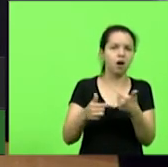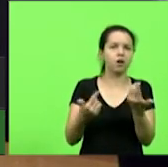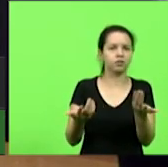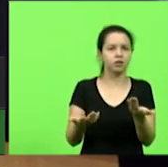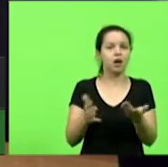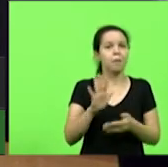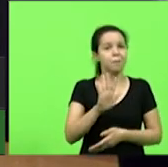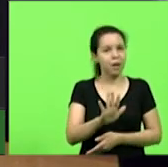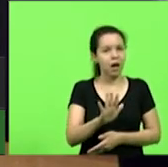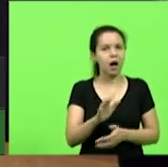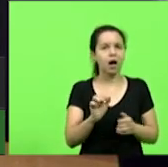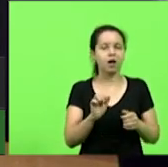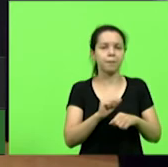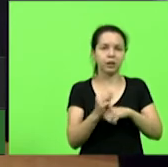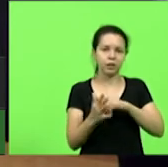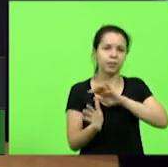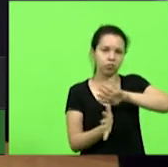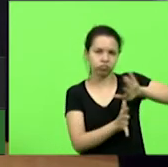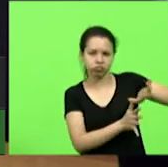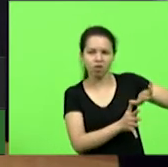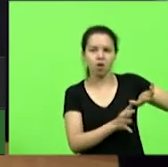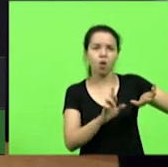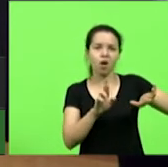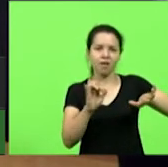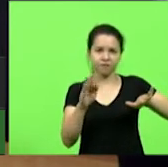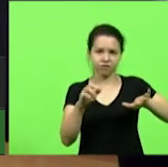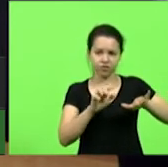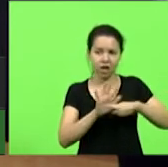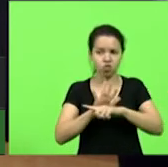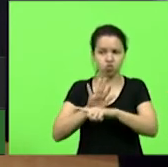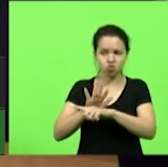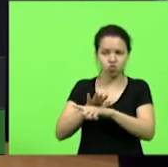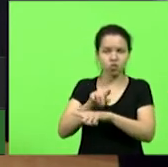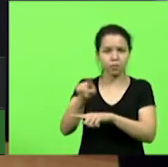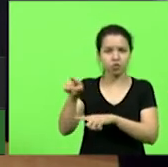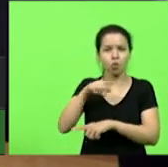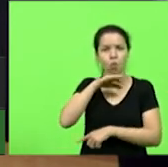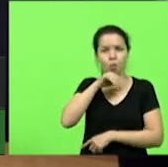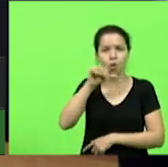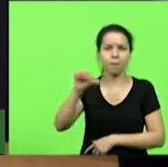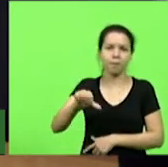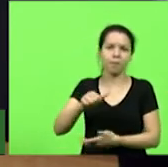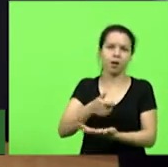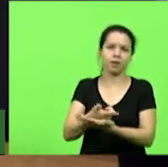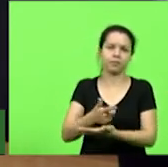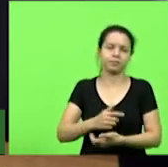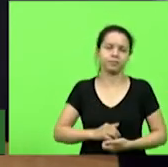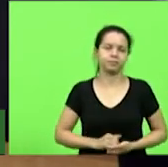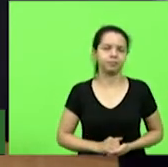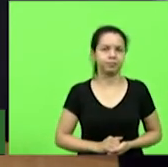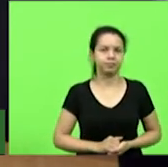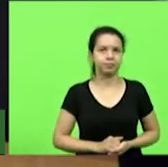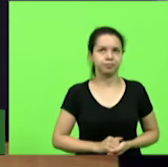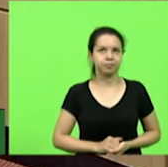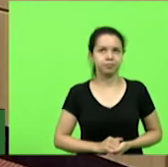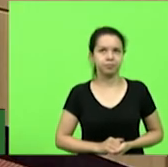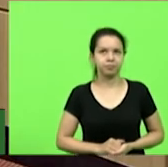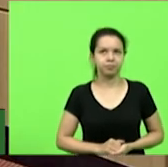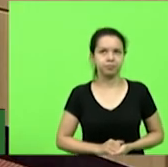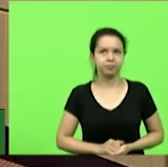a pandemia, o refis beneficia os maus pagadores. Obrigado, deputado.